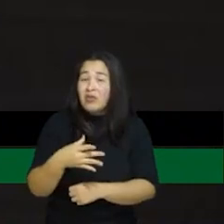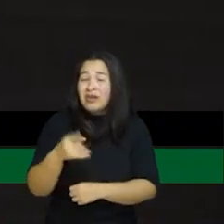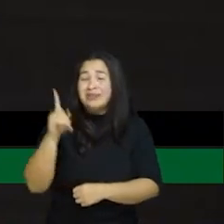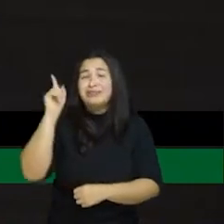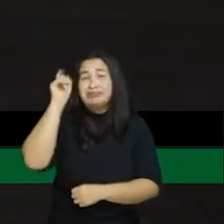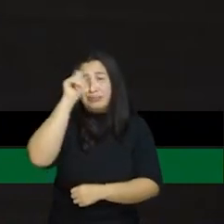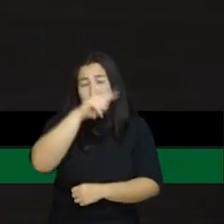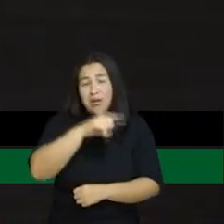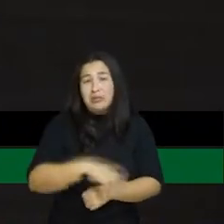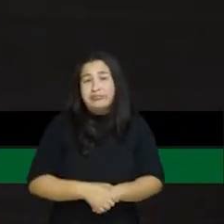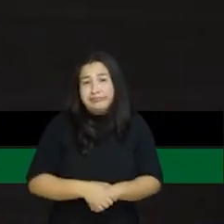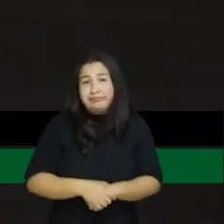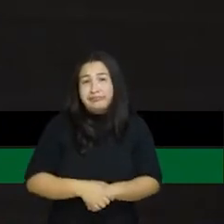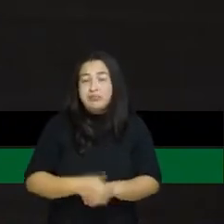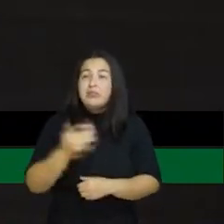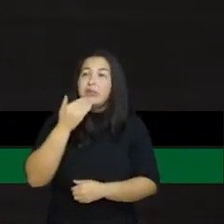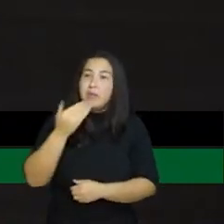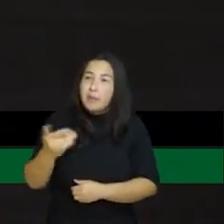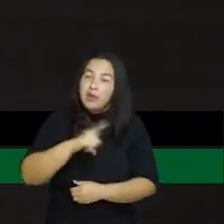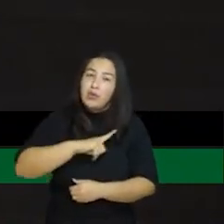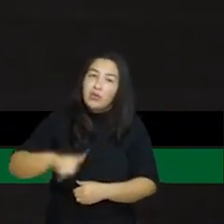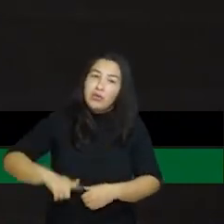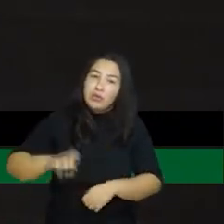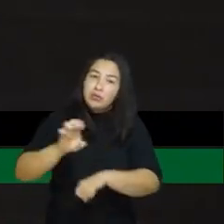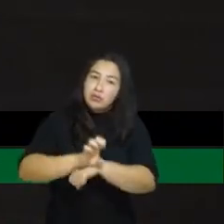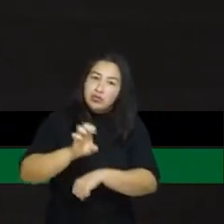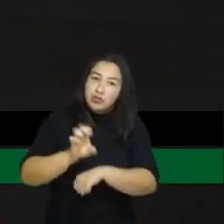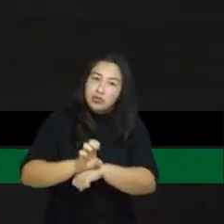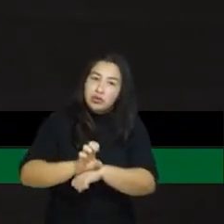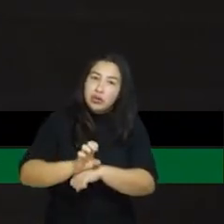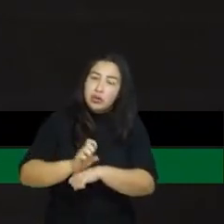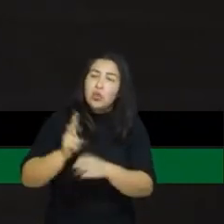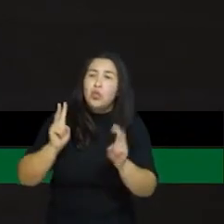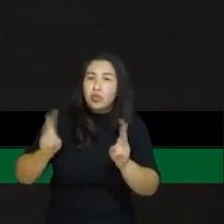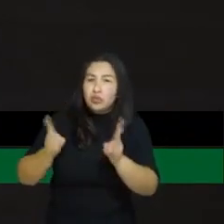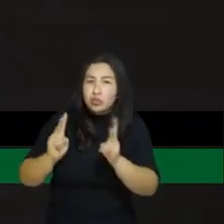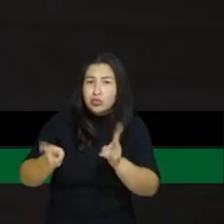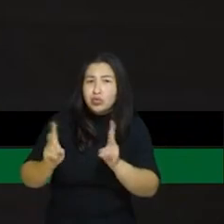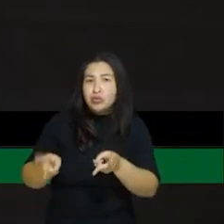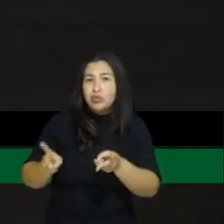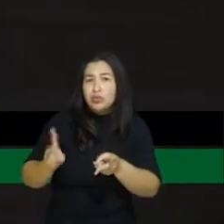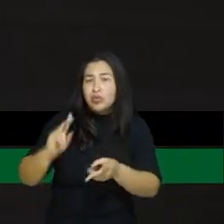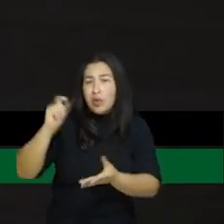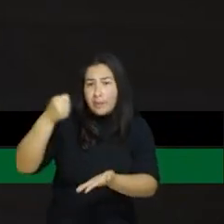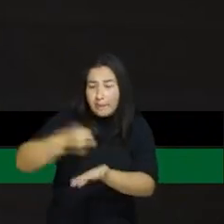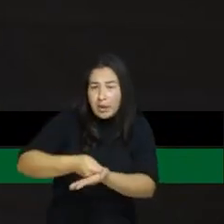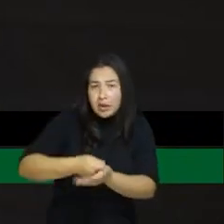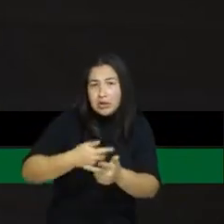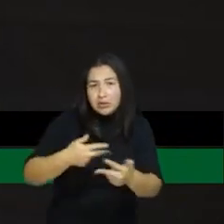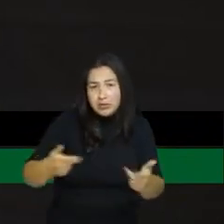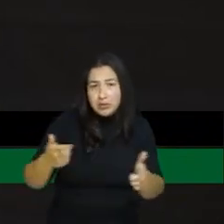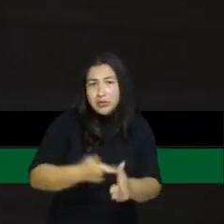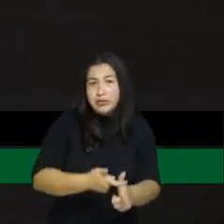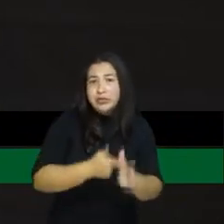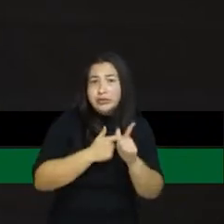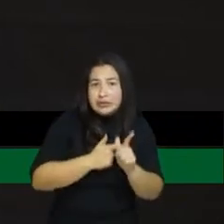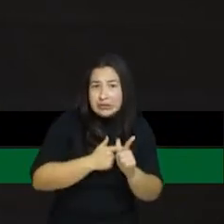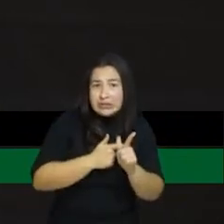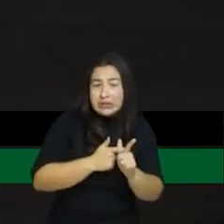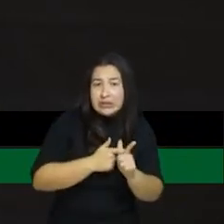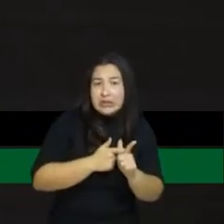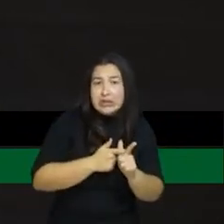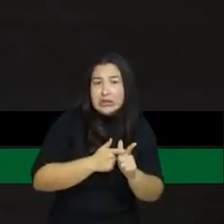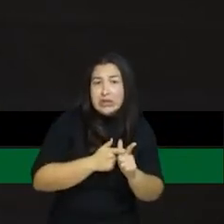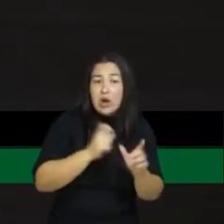estado que fosse mantido algumas promessas que já vinham do governo do passado em relação a grandes obras. E cito, talvez,